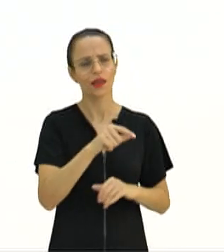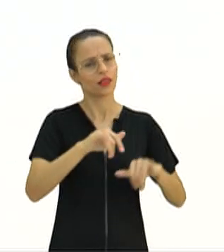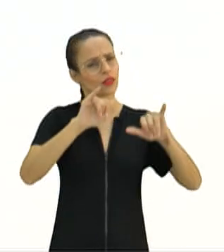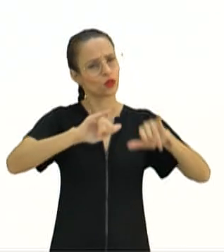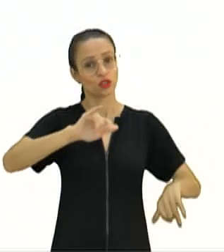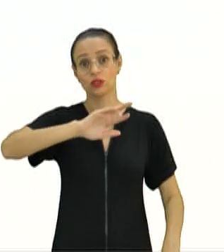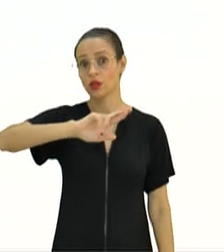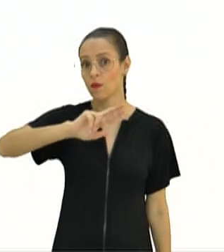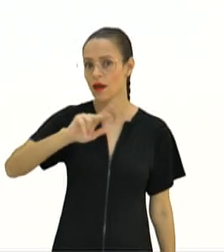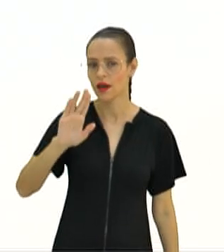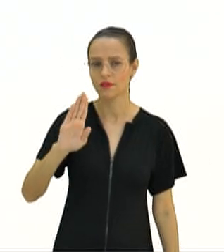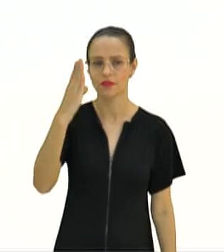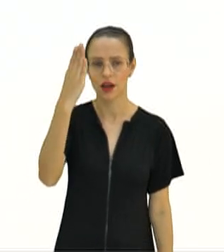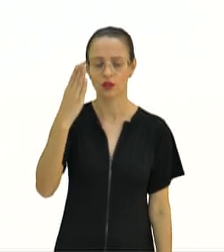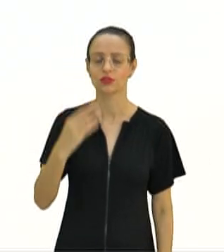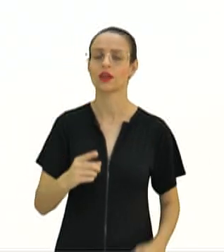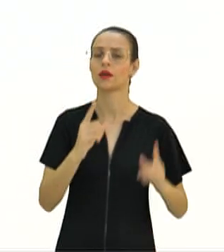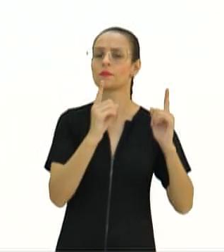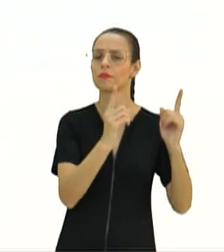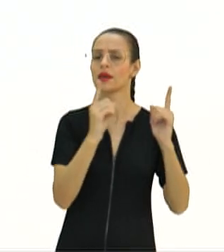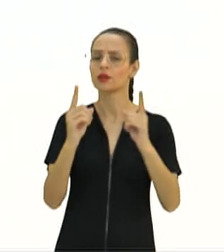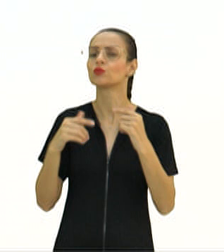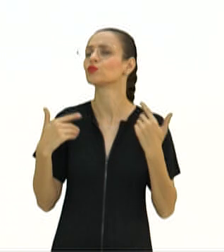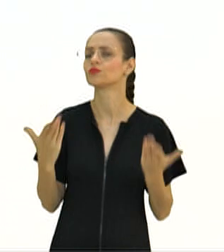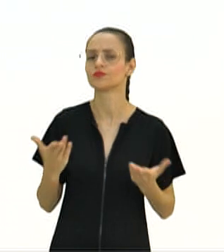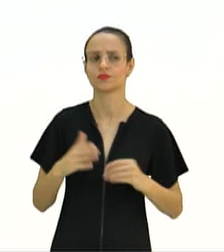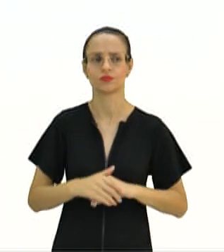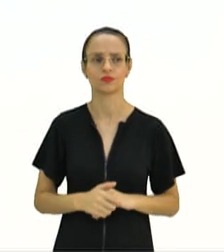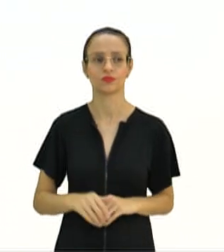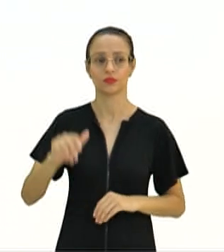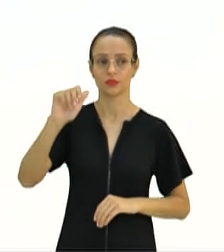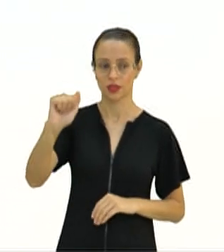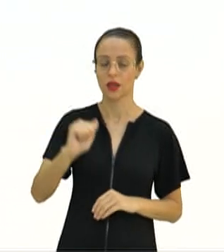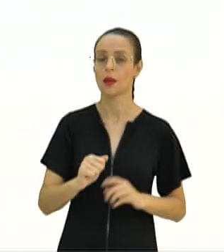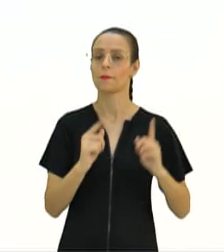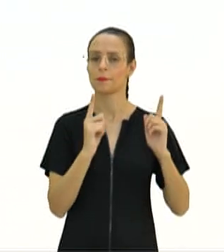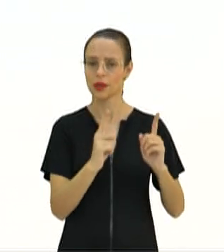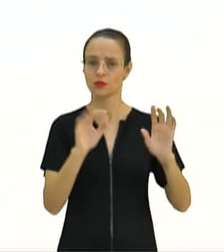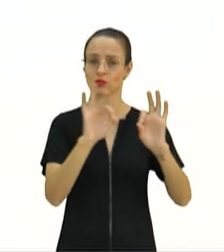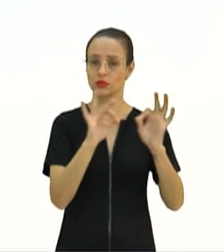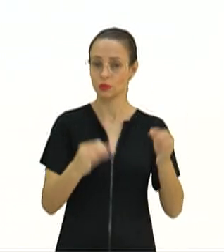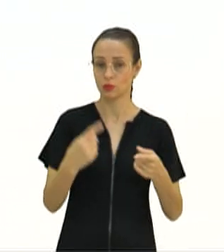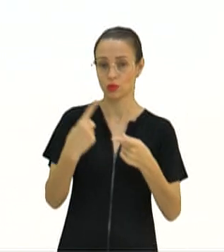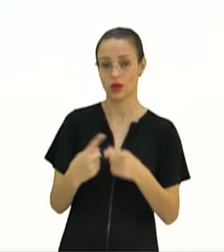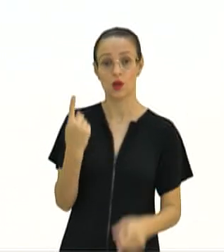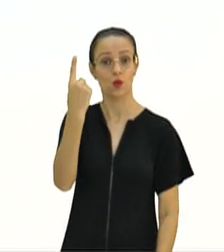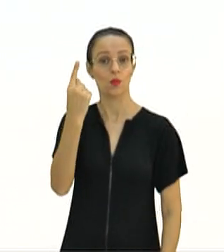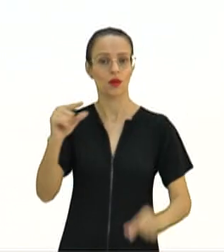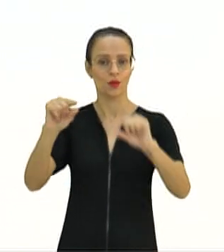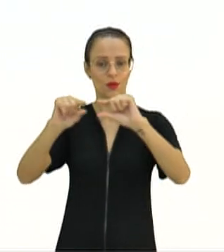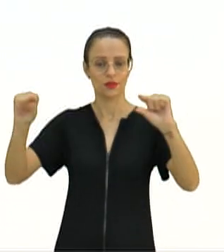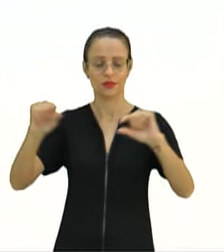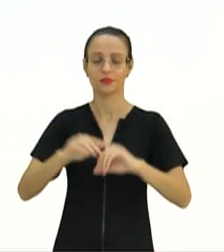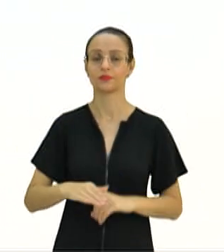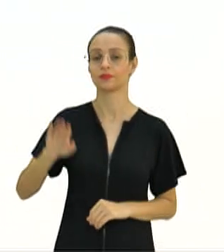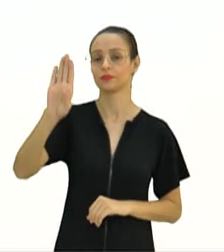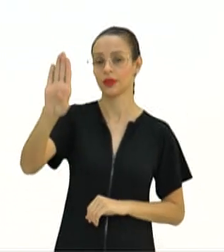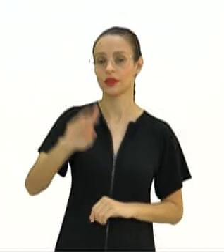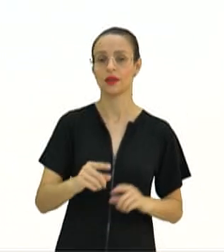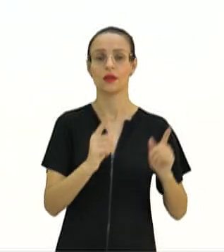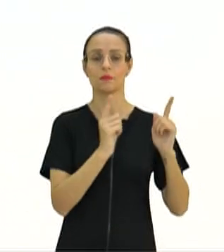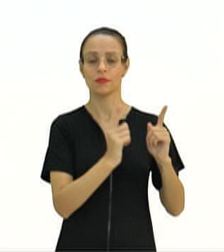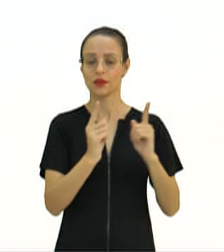era falsa. O período acima é: letra A, um período simples, pois há uma oração. B, um